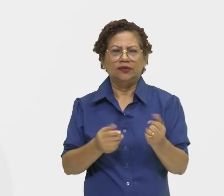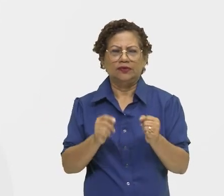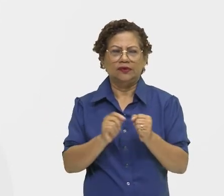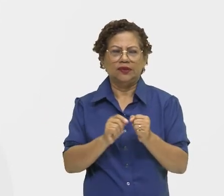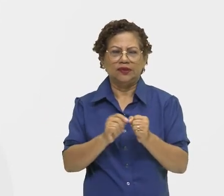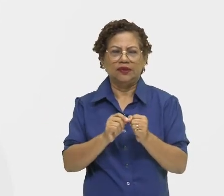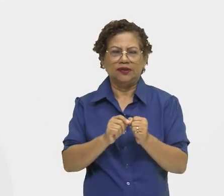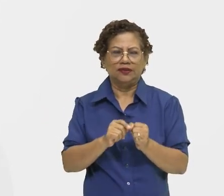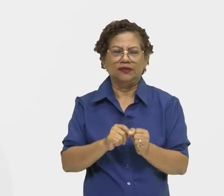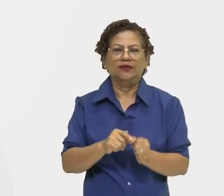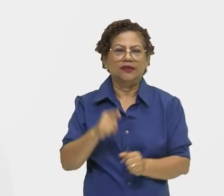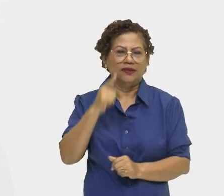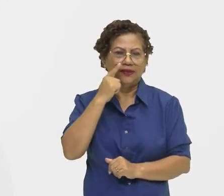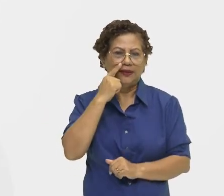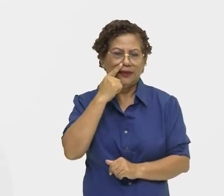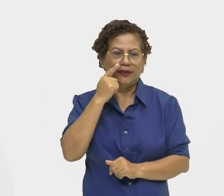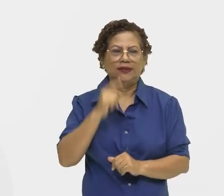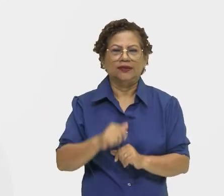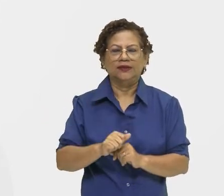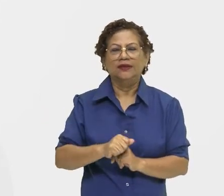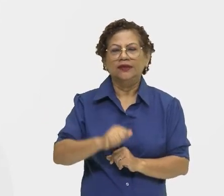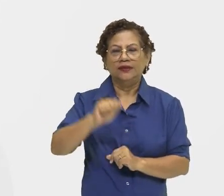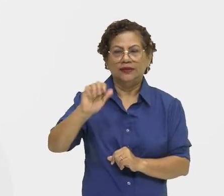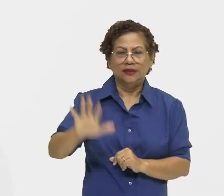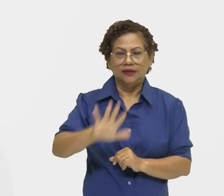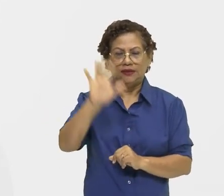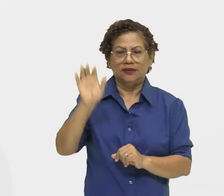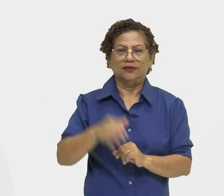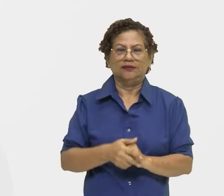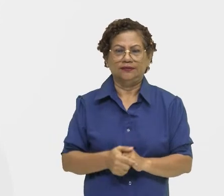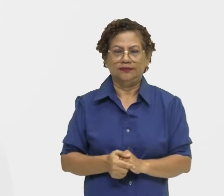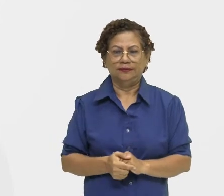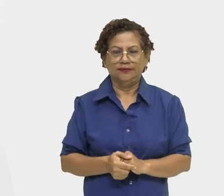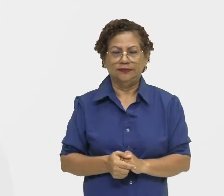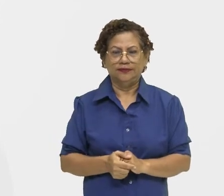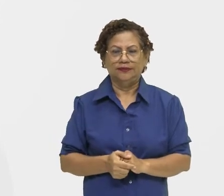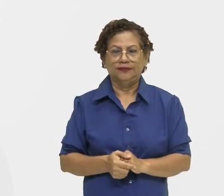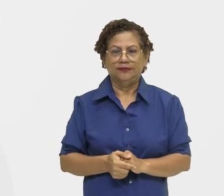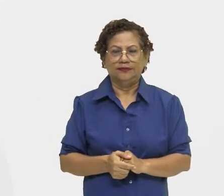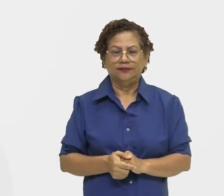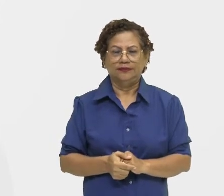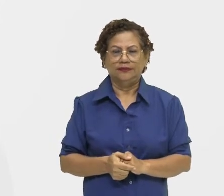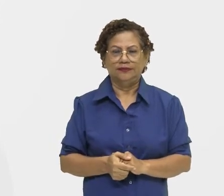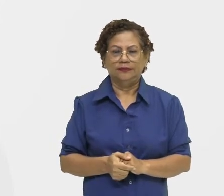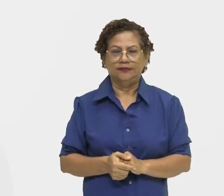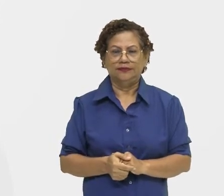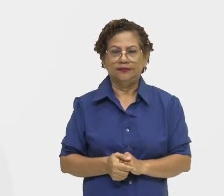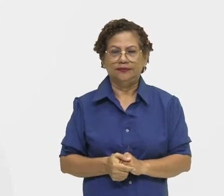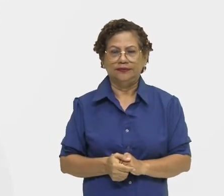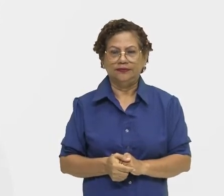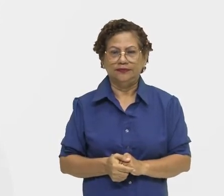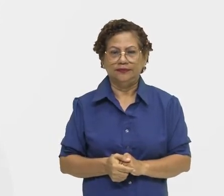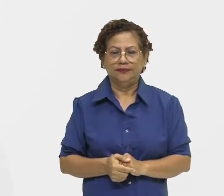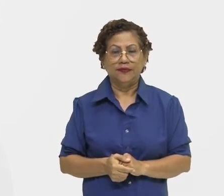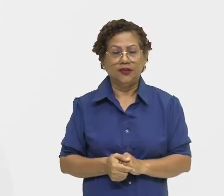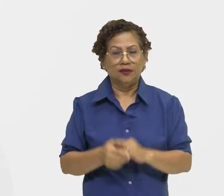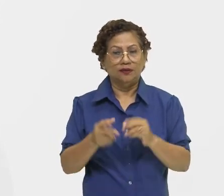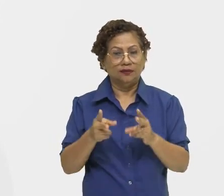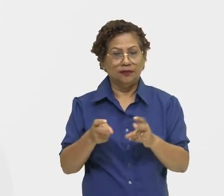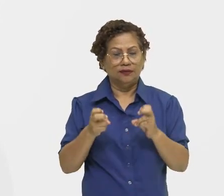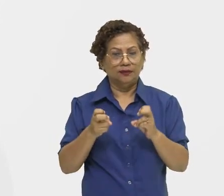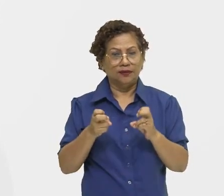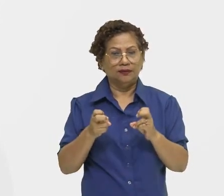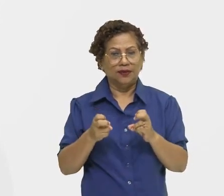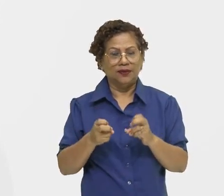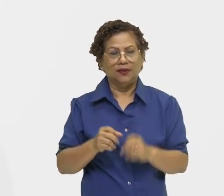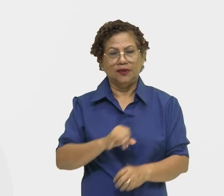Grécia Asiática, que foram escravizadas como parte de um acordo feito com os persas. Então, olha só, temos aí uma